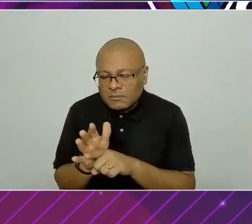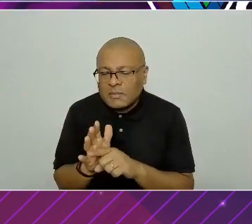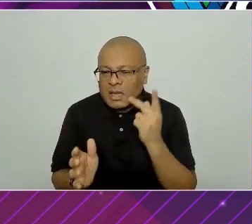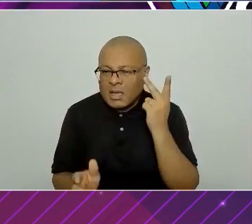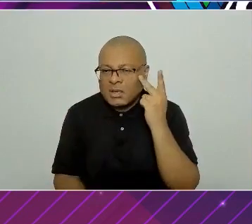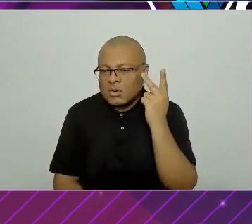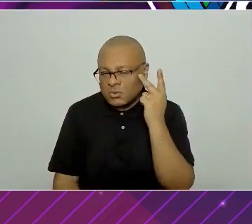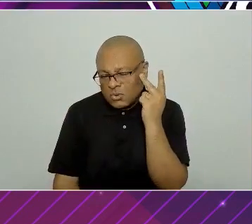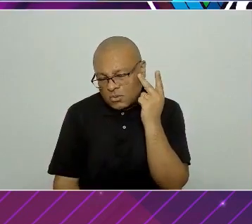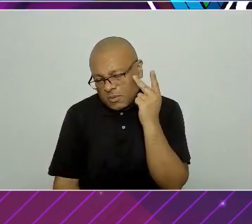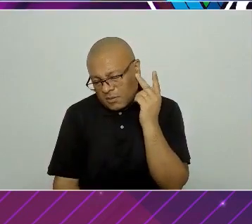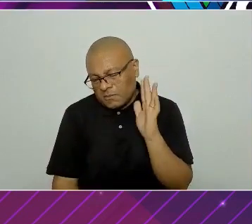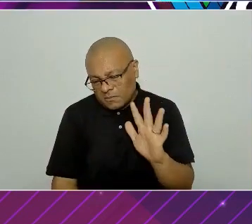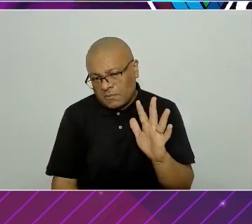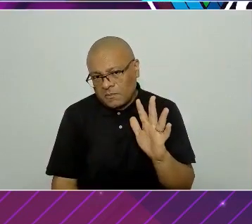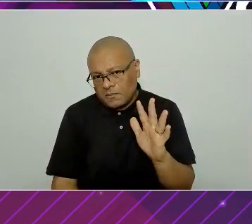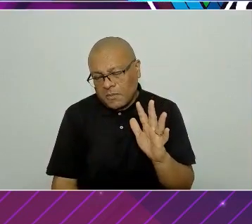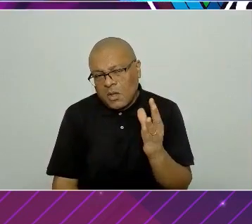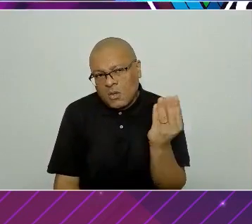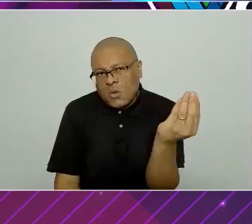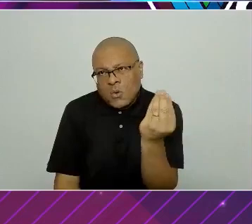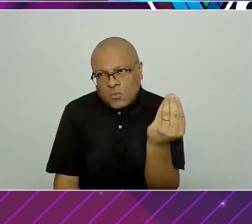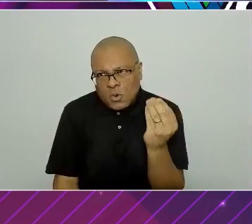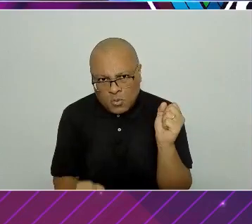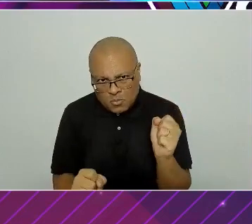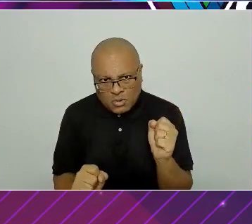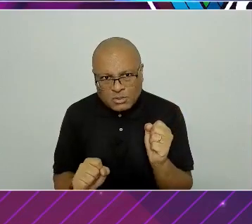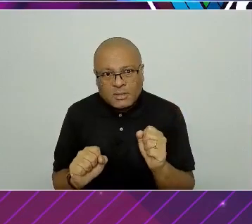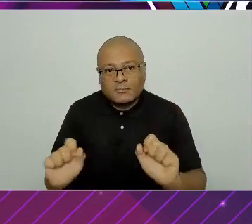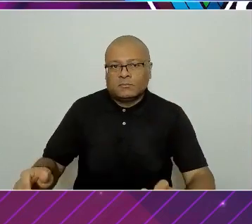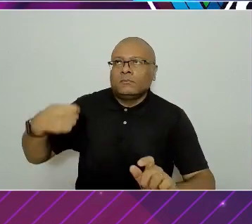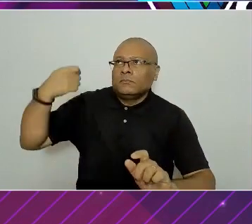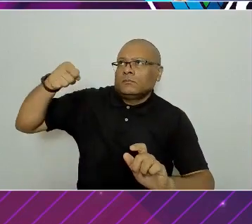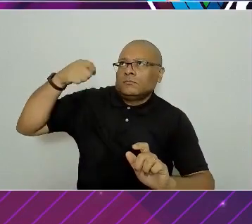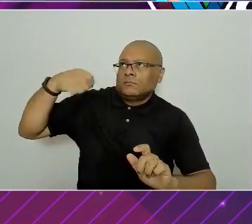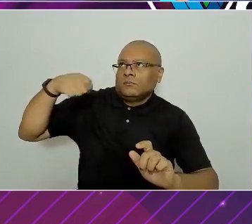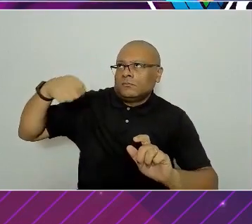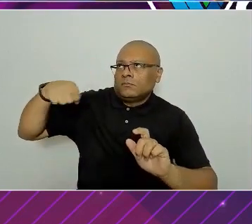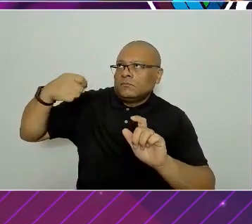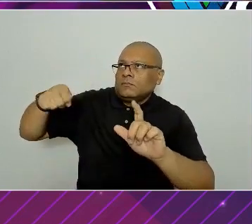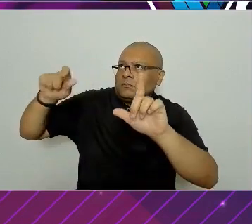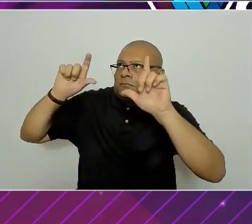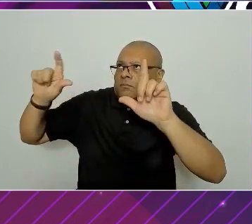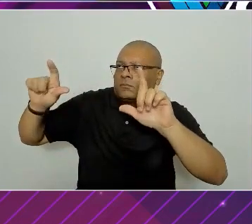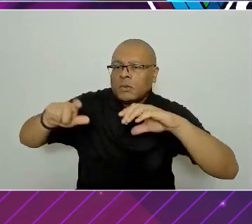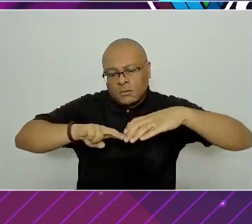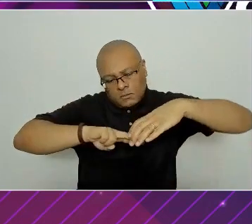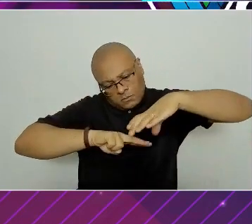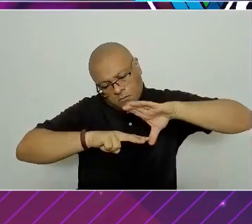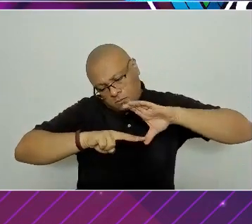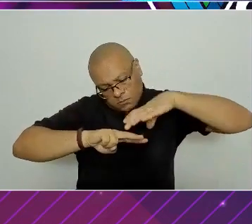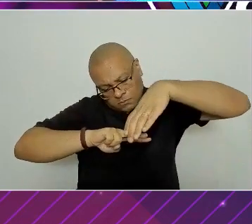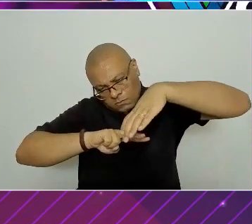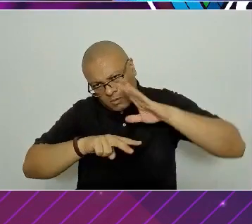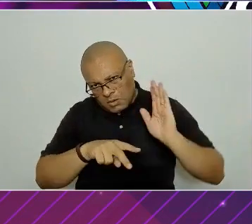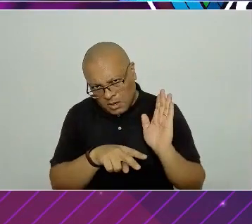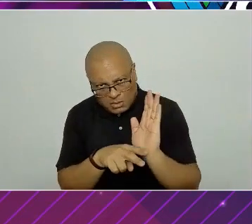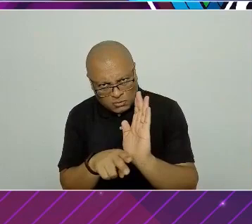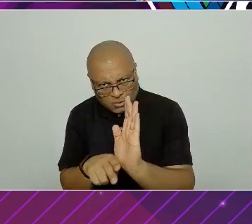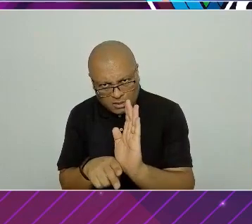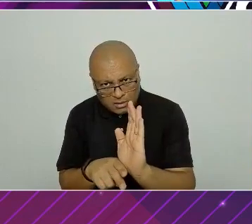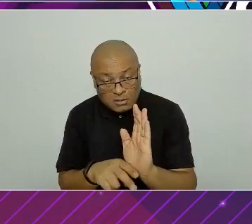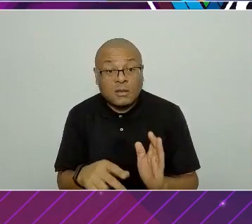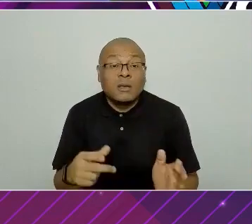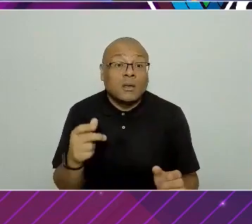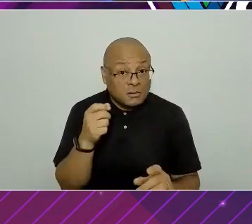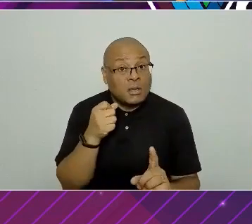etc. Então, o que isso pode ter de reflexão para você, para o seu cérebro, para a forma que você funciona? Justamente o seu córtex visual,